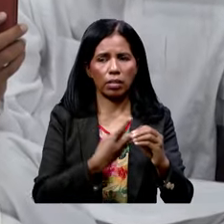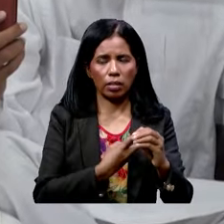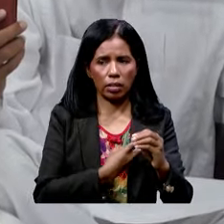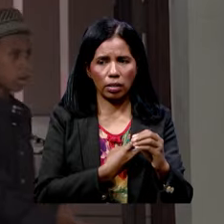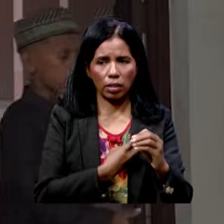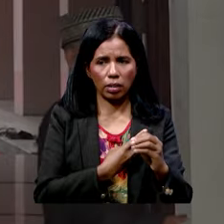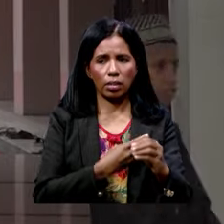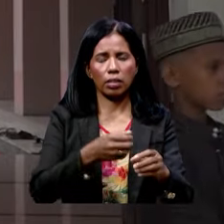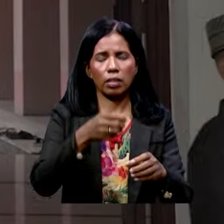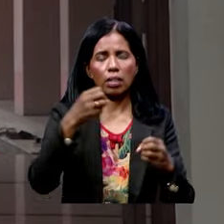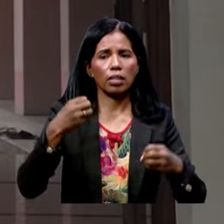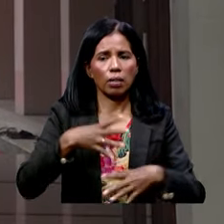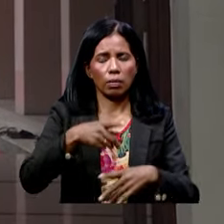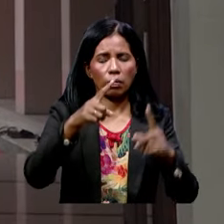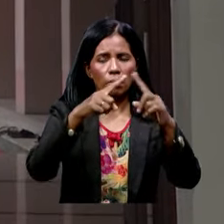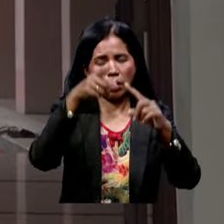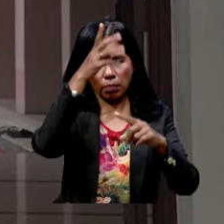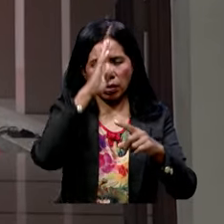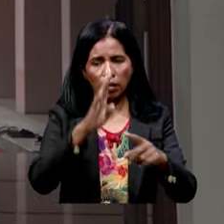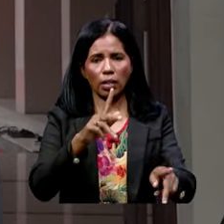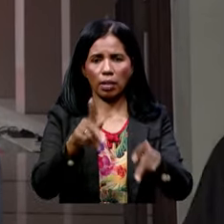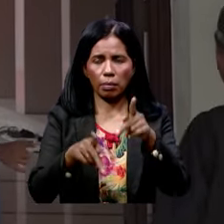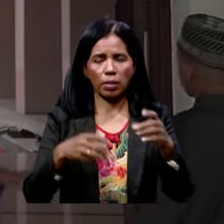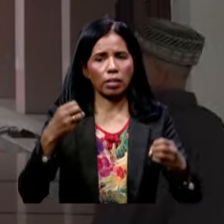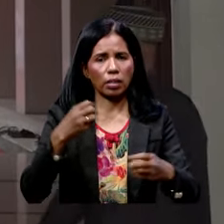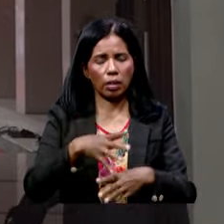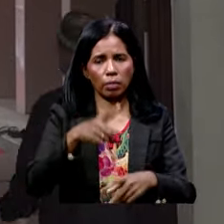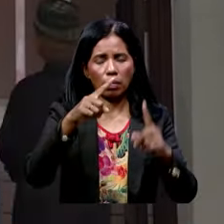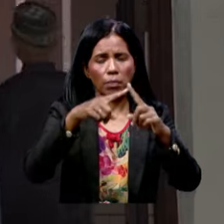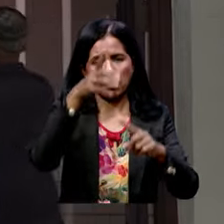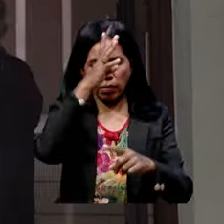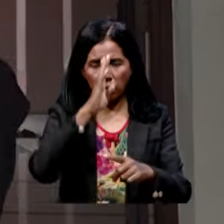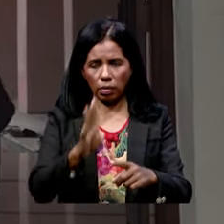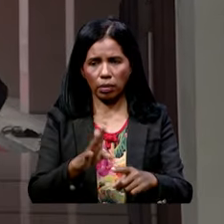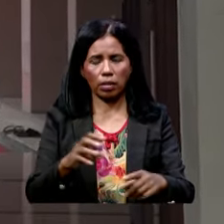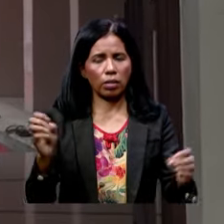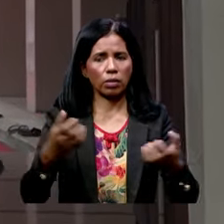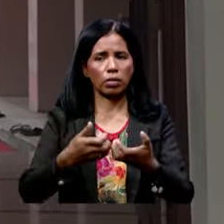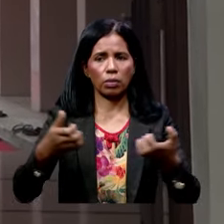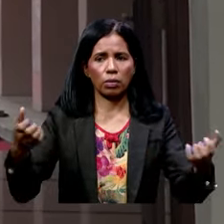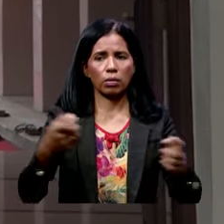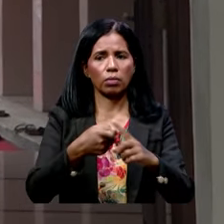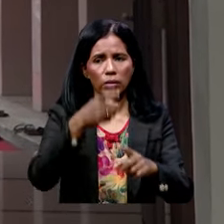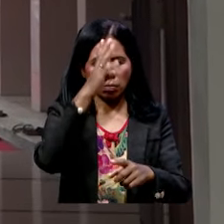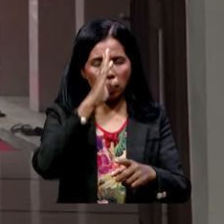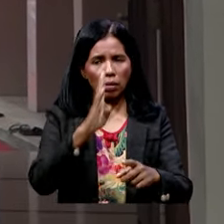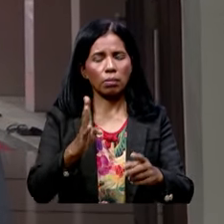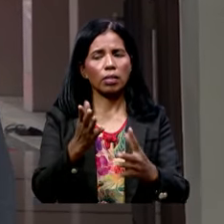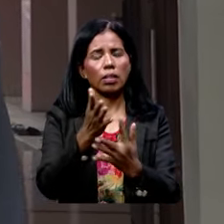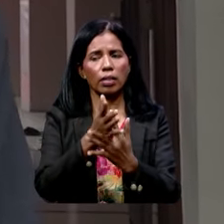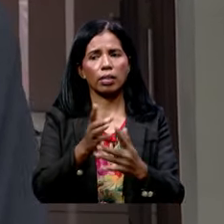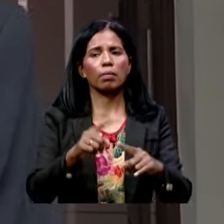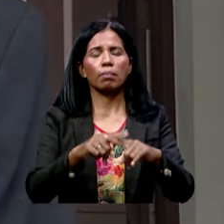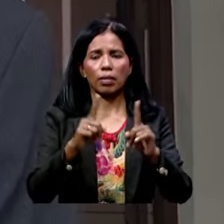ita tau bana imaromak. Ki en quanto ema ida quando tau bana imaromak, Laos niya ses andok fali husna imaromak nilet, may